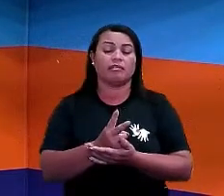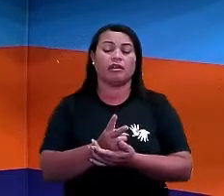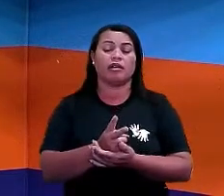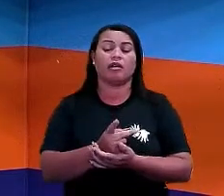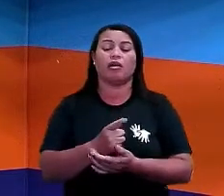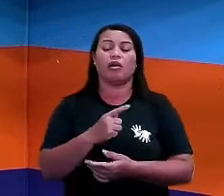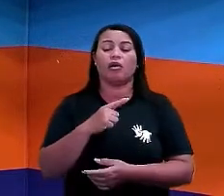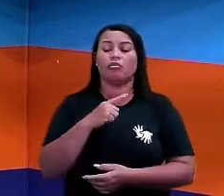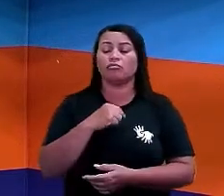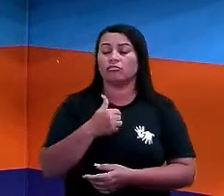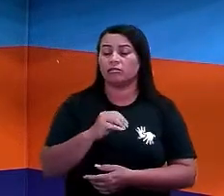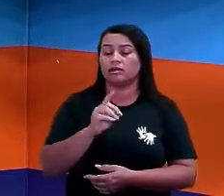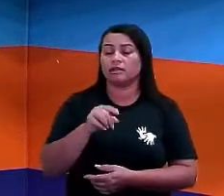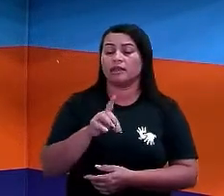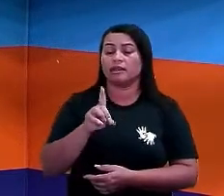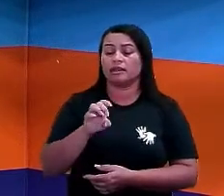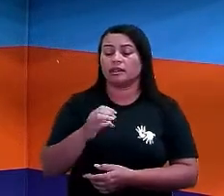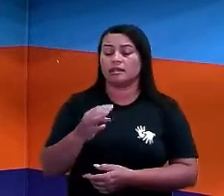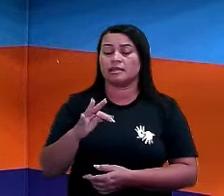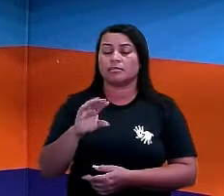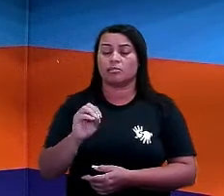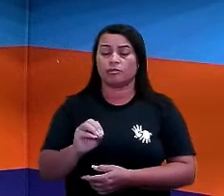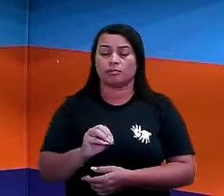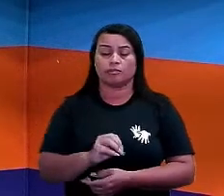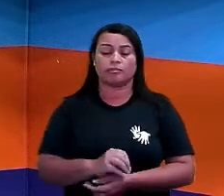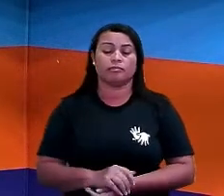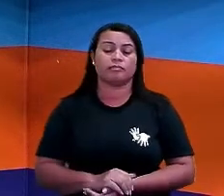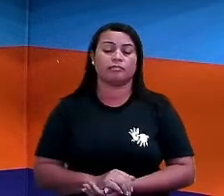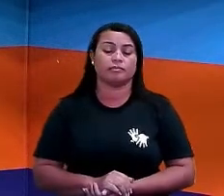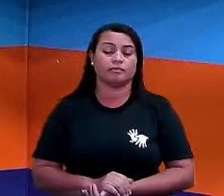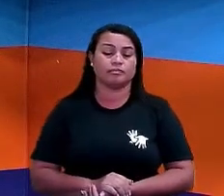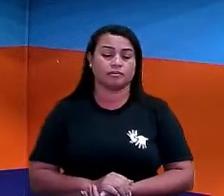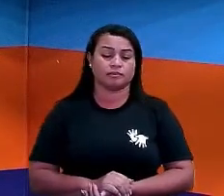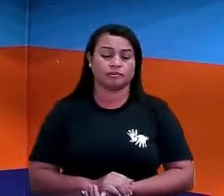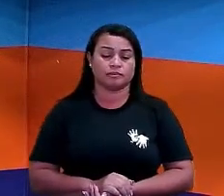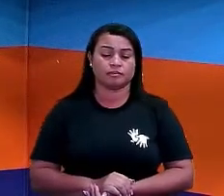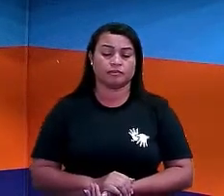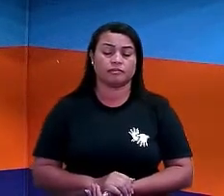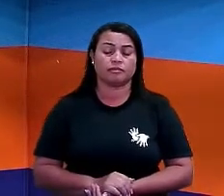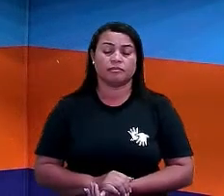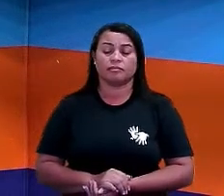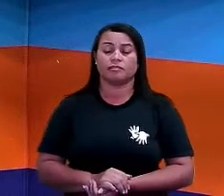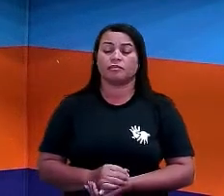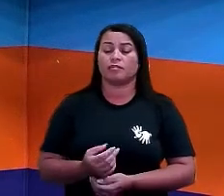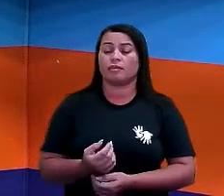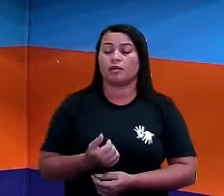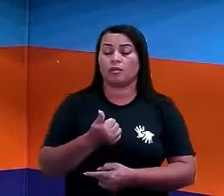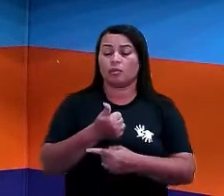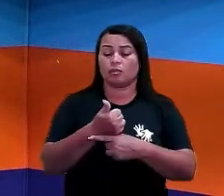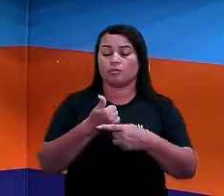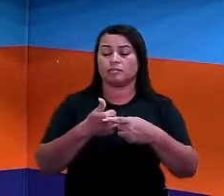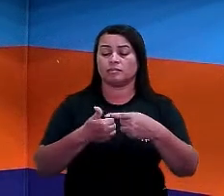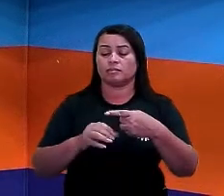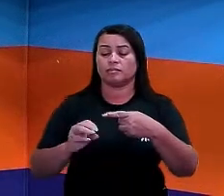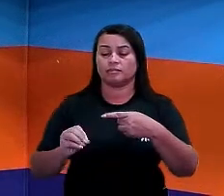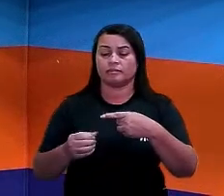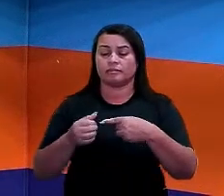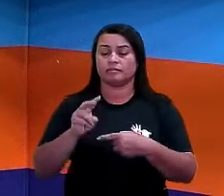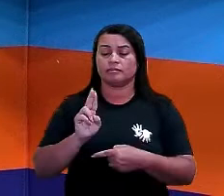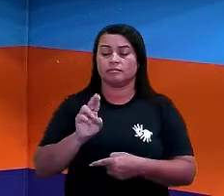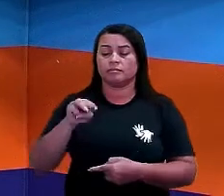denominador, décimo. Agora eu vou aqui, ó, pro 100. Um centésimo,